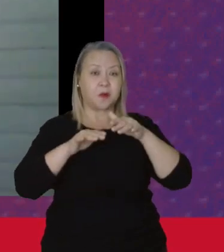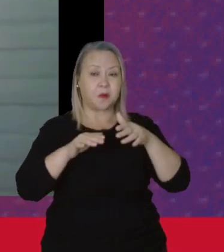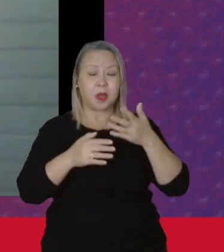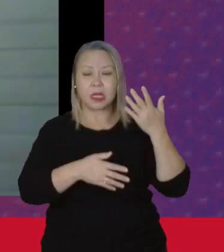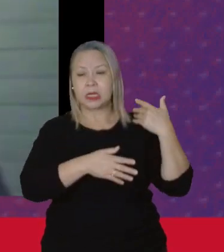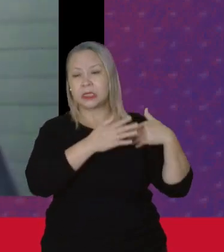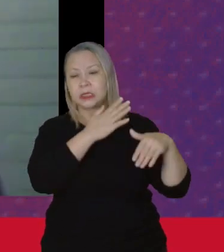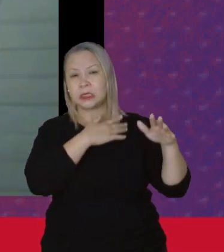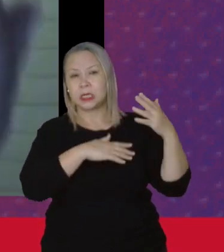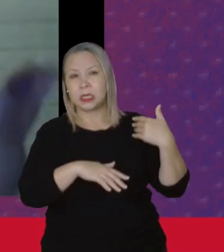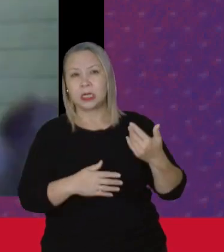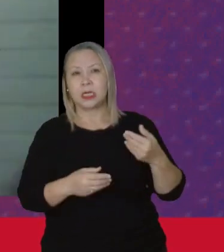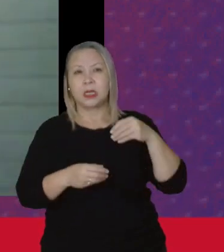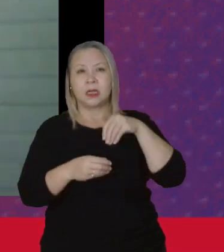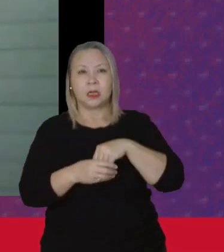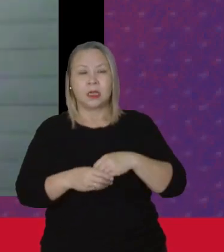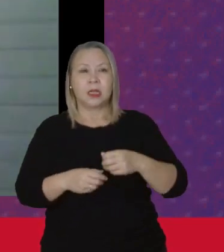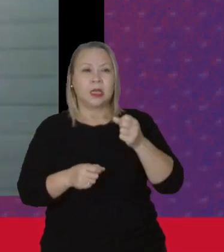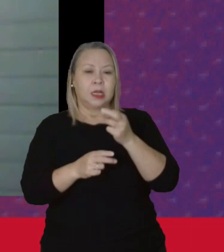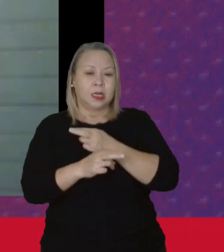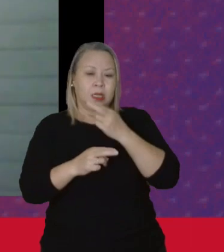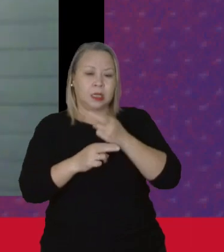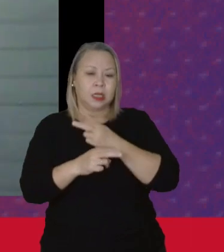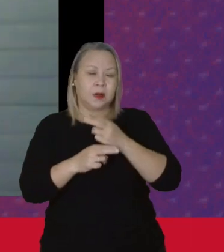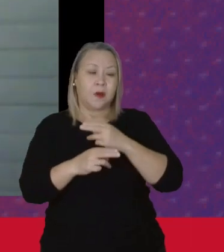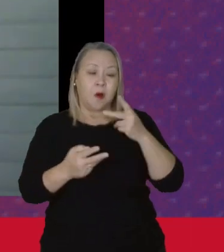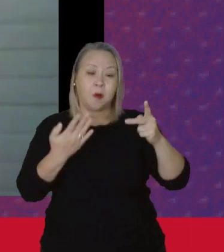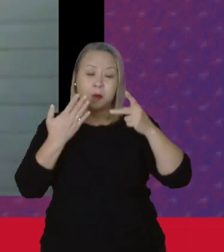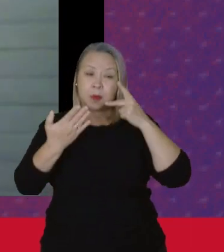a Eliane trouxe, o movimento de reforma psiquiátrica,